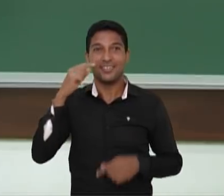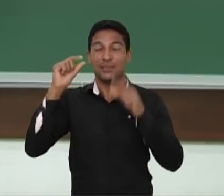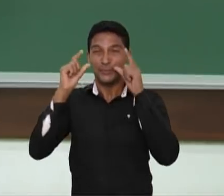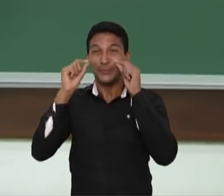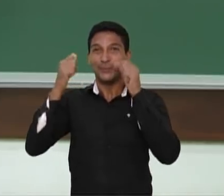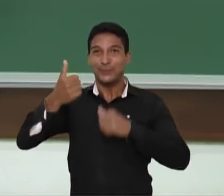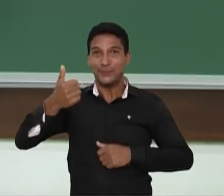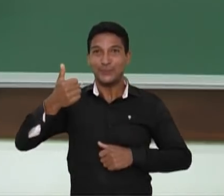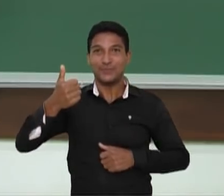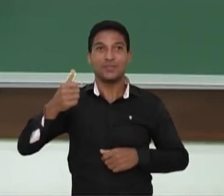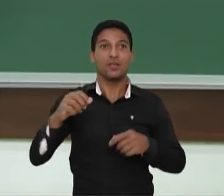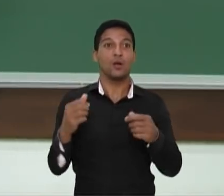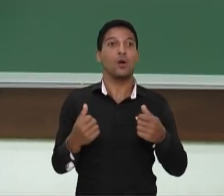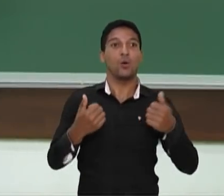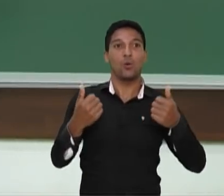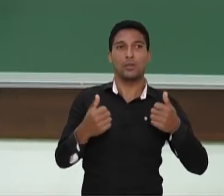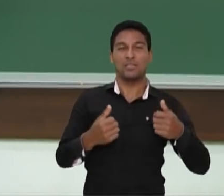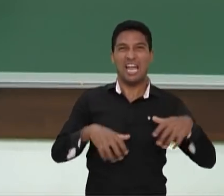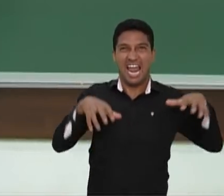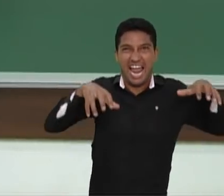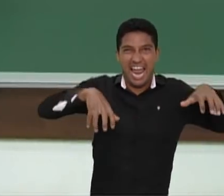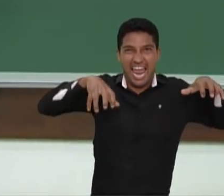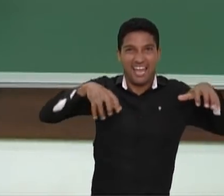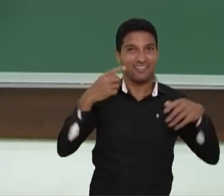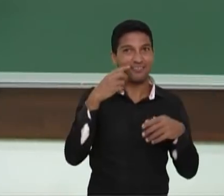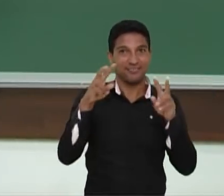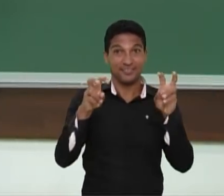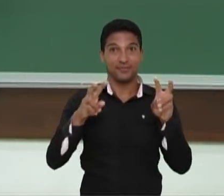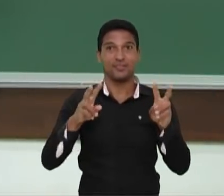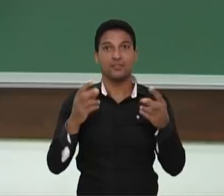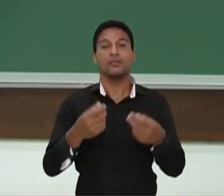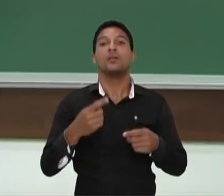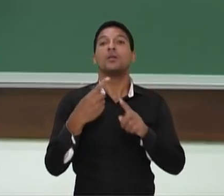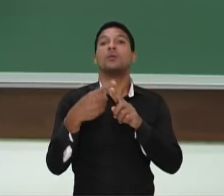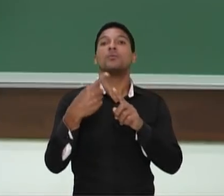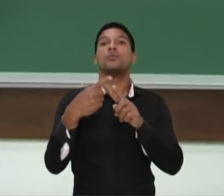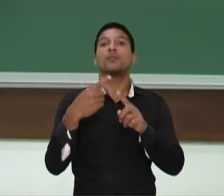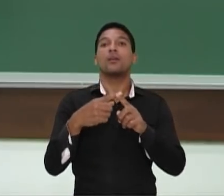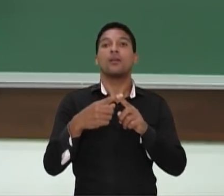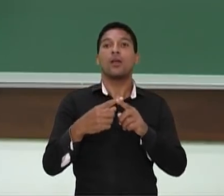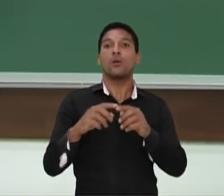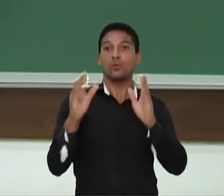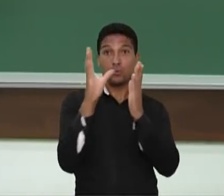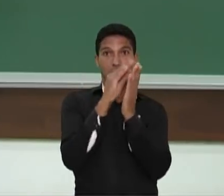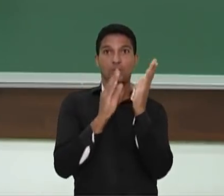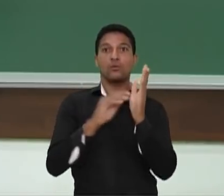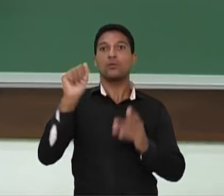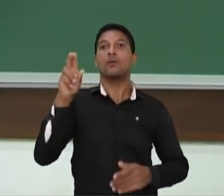será? Porque os autos vão trabalhar com isso, né? Com esse imaginário do bem e do mal.